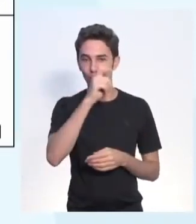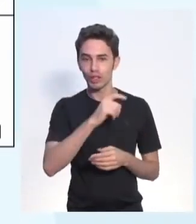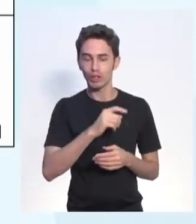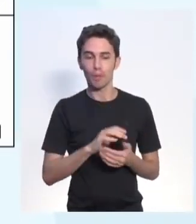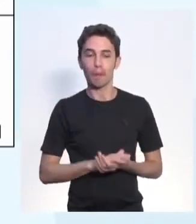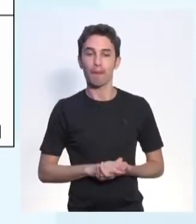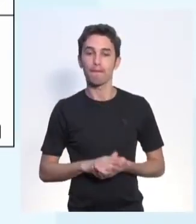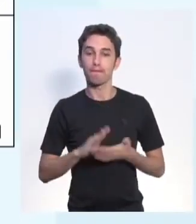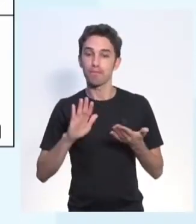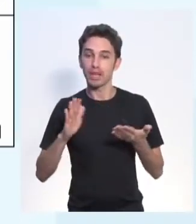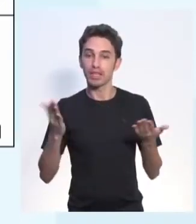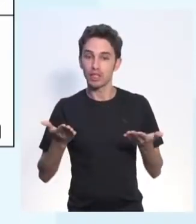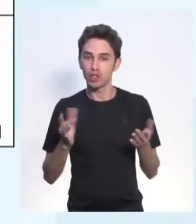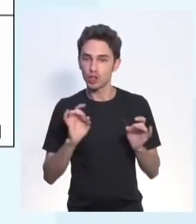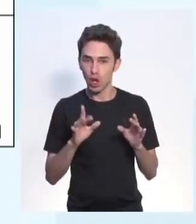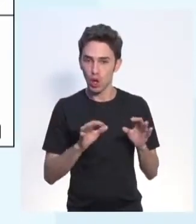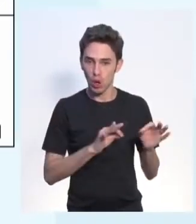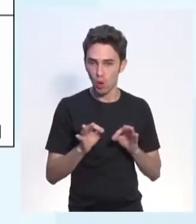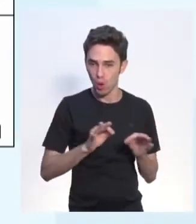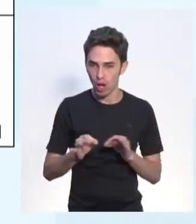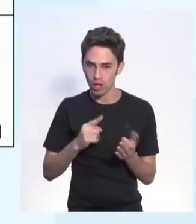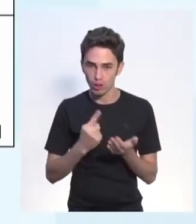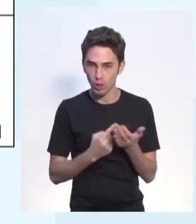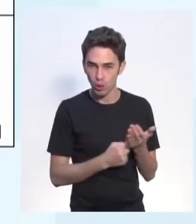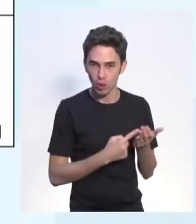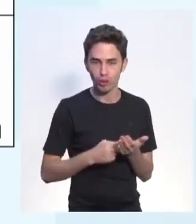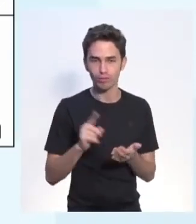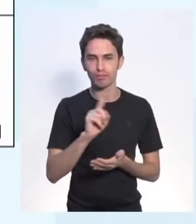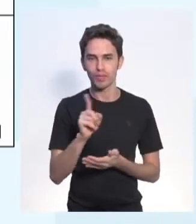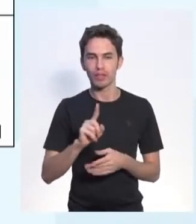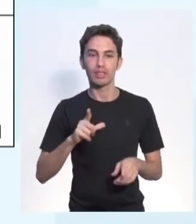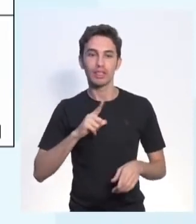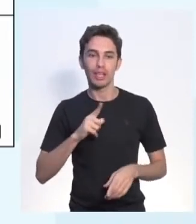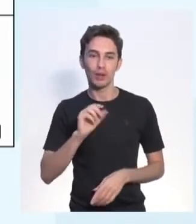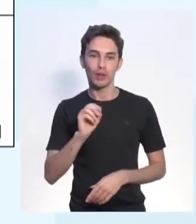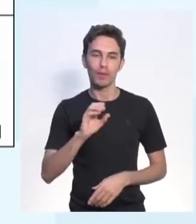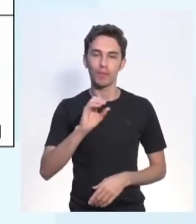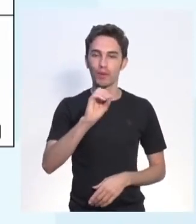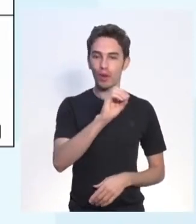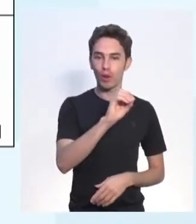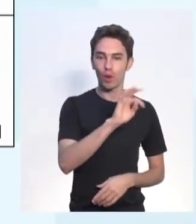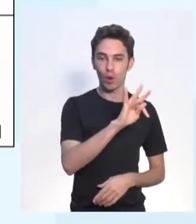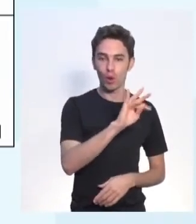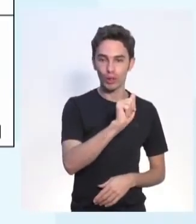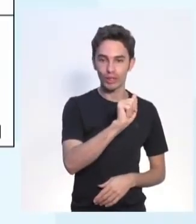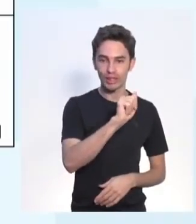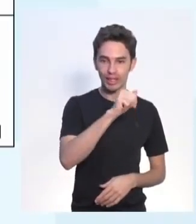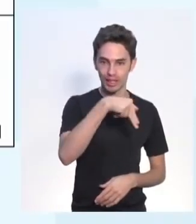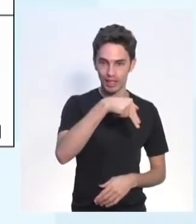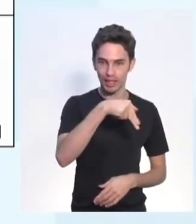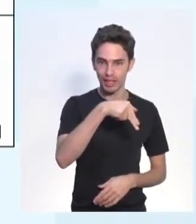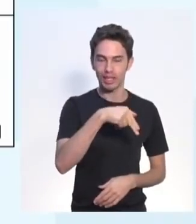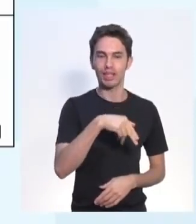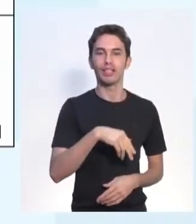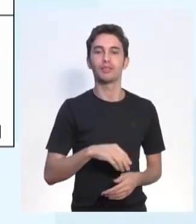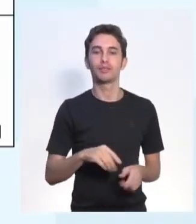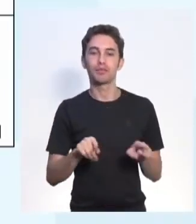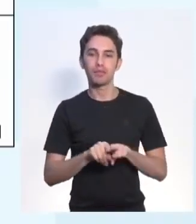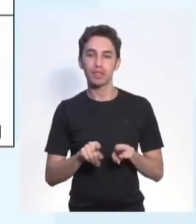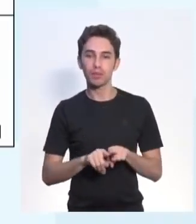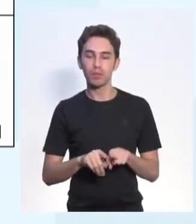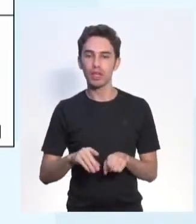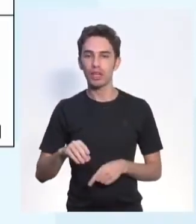aí embaixo a OTAN, a Organização do Atlântico Norte. Do lado capitalista, os Estados Unidos tem